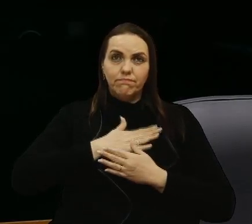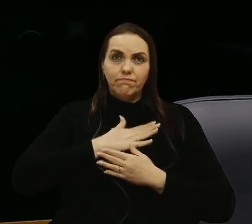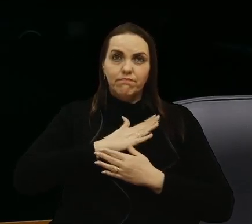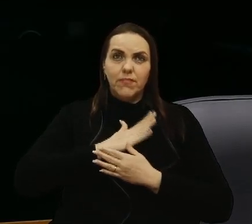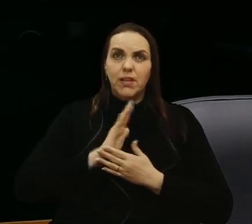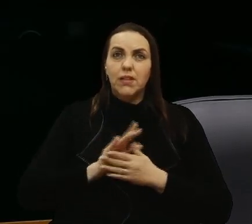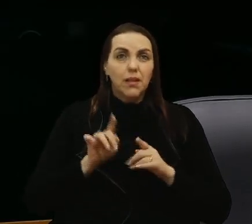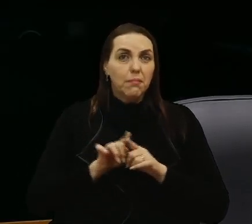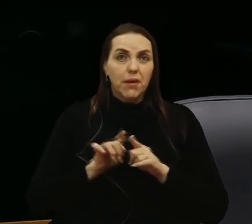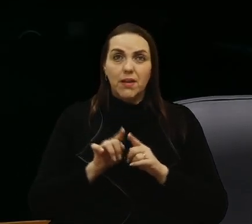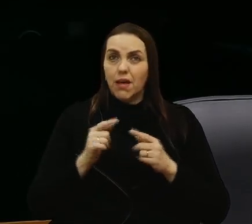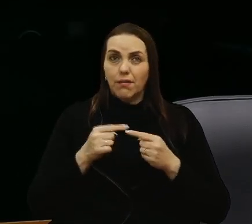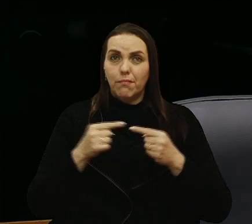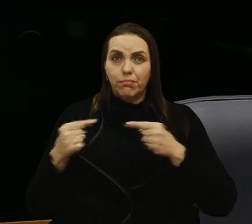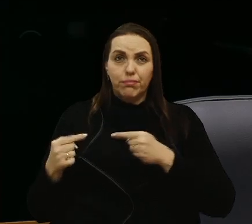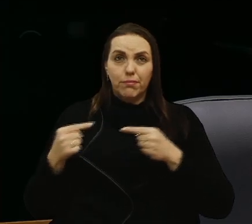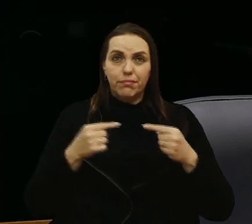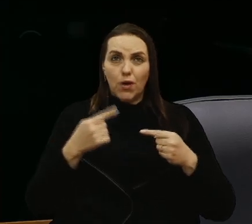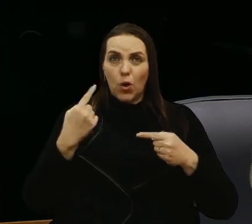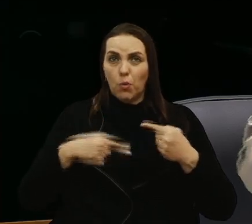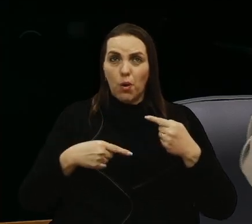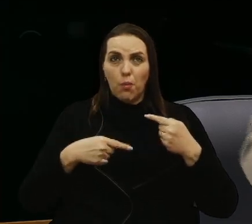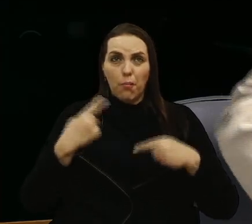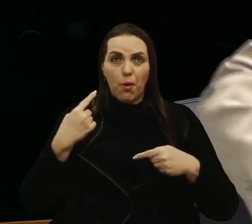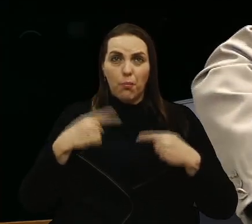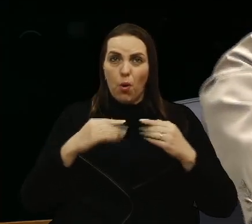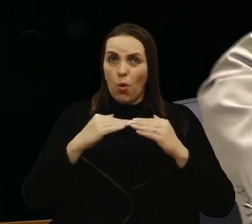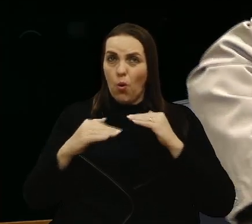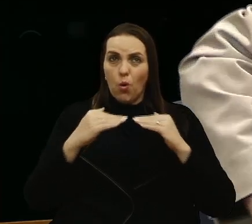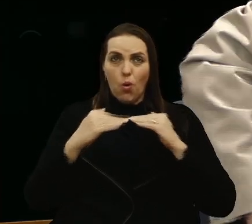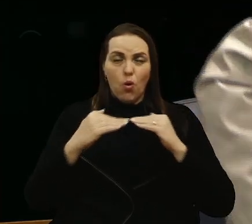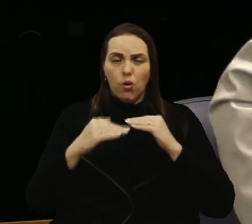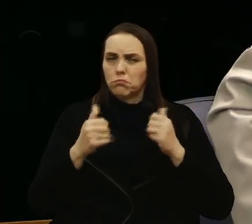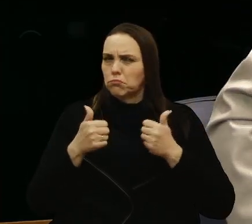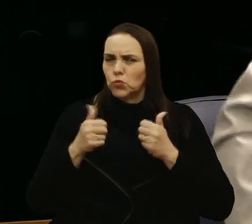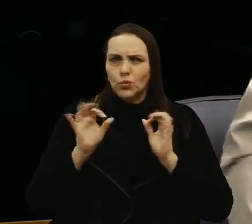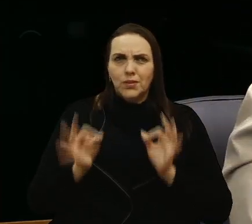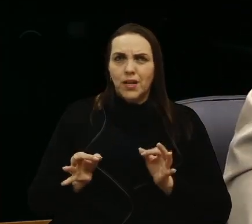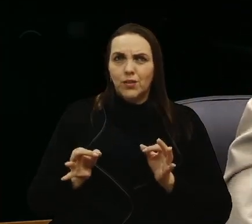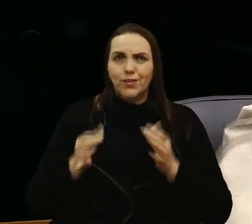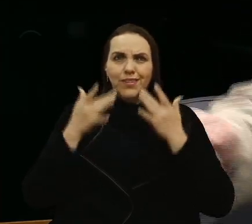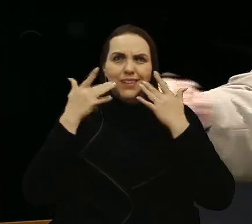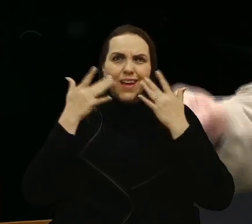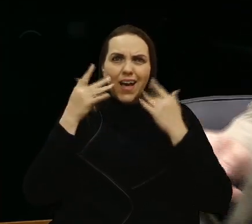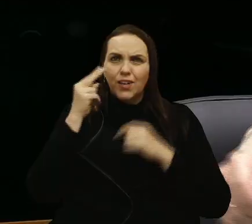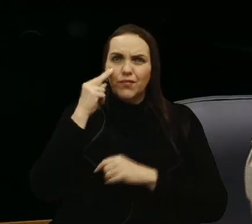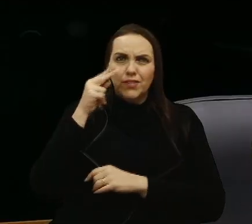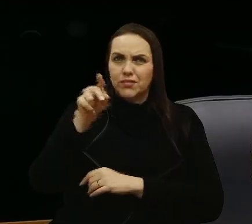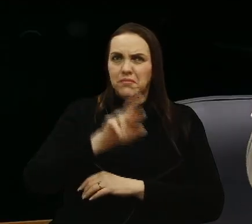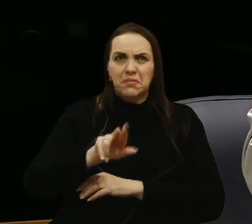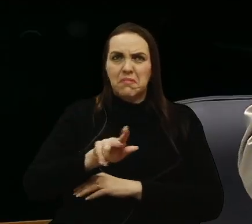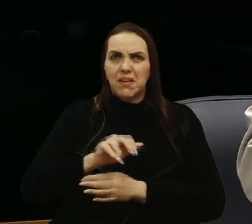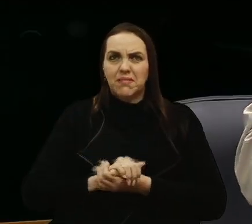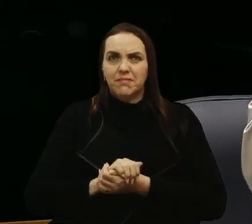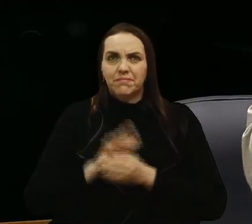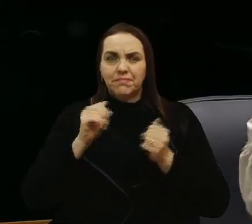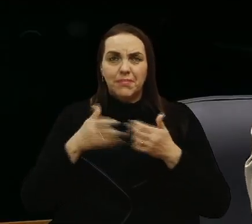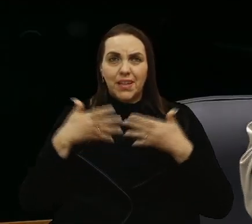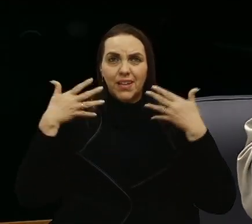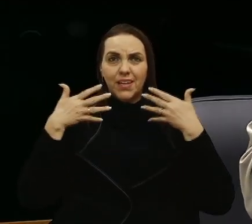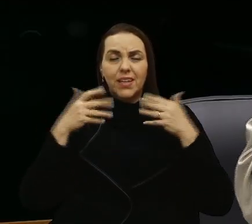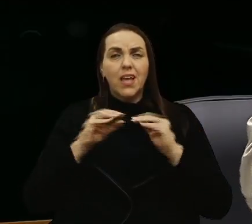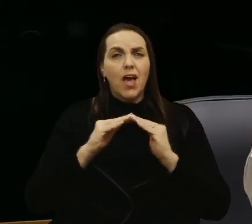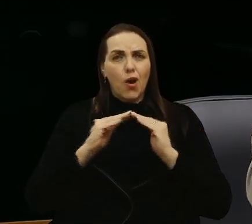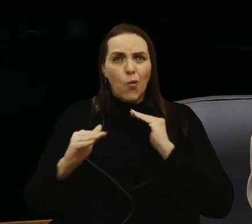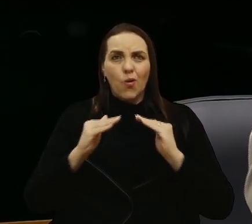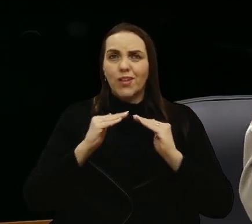faz aqui, se diverge. Não tem nenhum teatro, vereador Santo Fantinel. E das minhas maiores alegrias no exercício desse mandato é